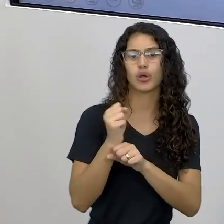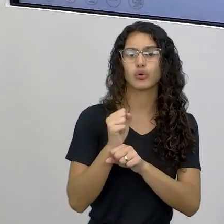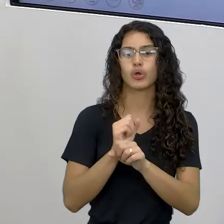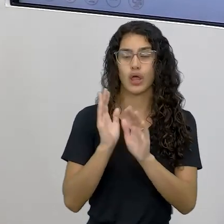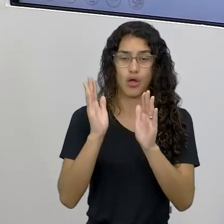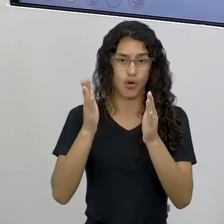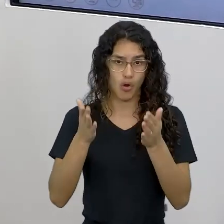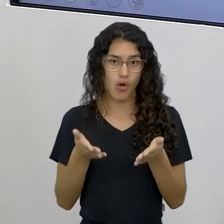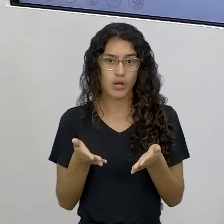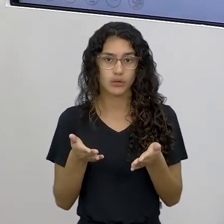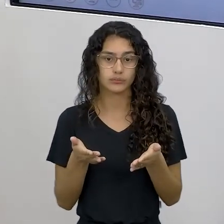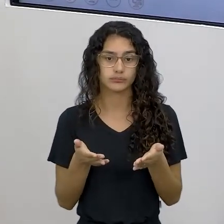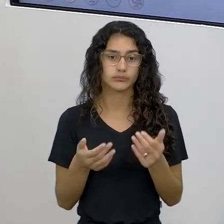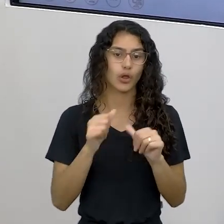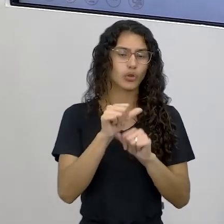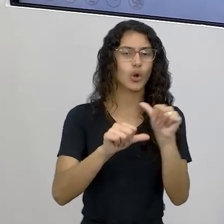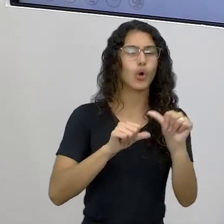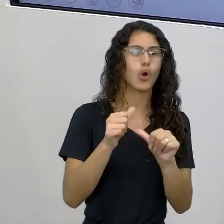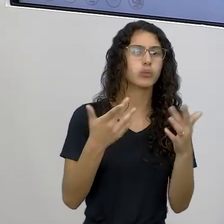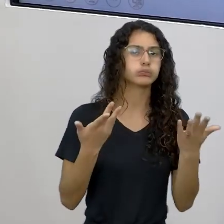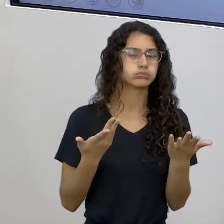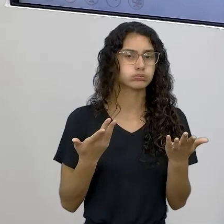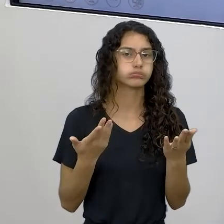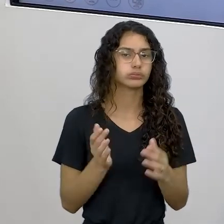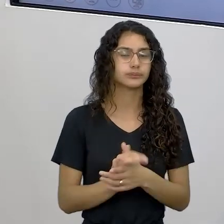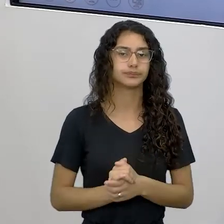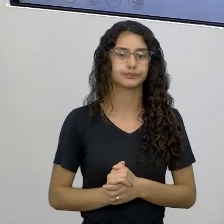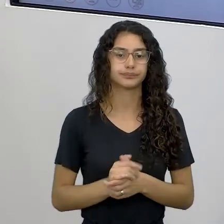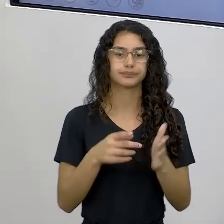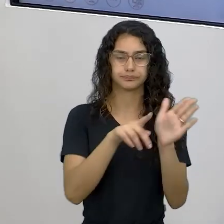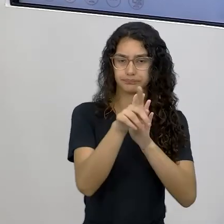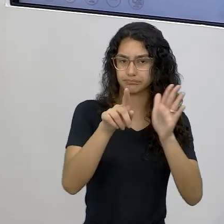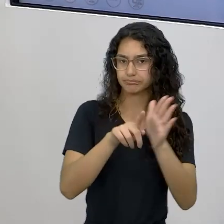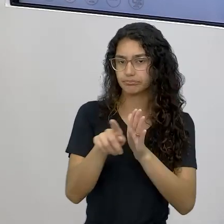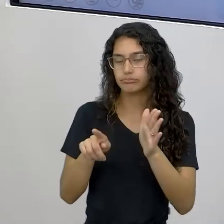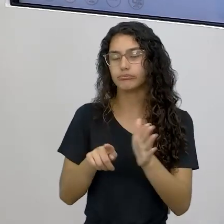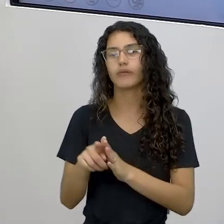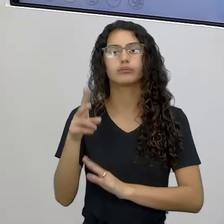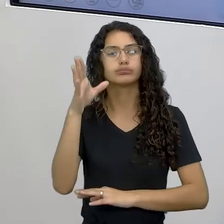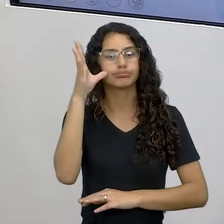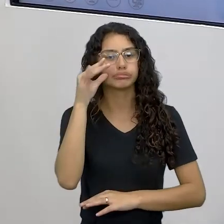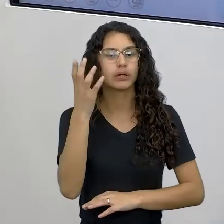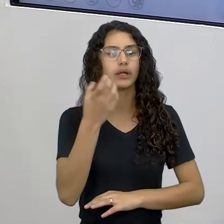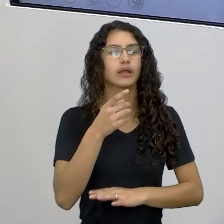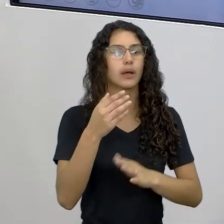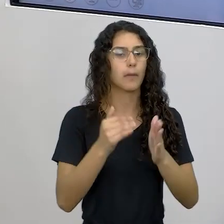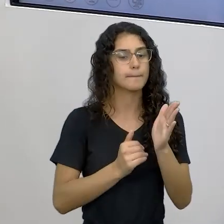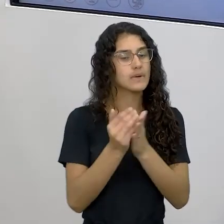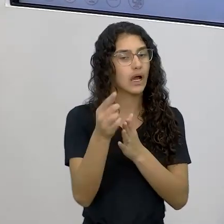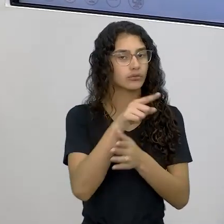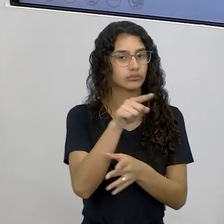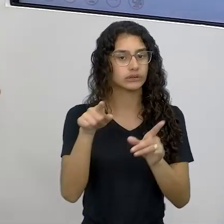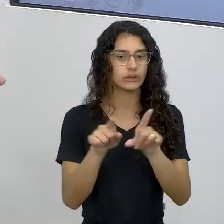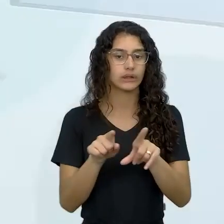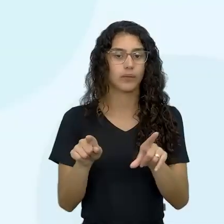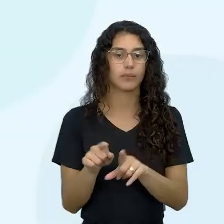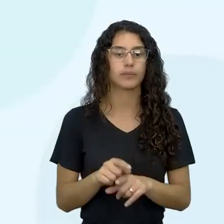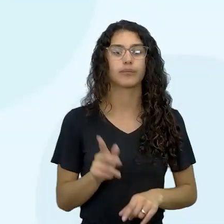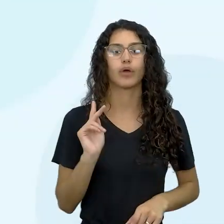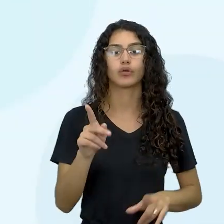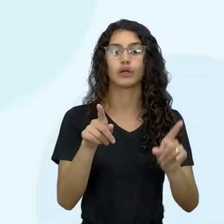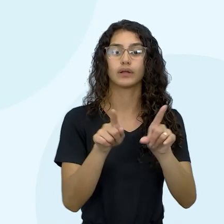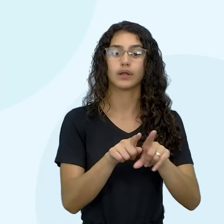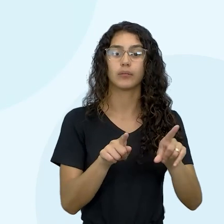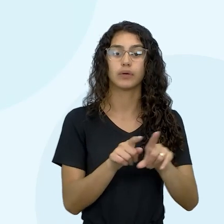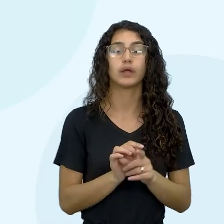e agora mudou alguma coisa ou não? Esses questionamentos e essa curiosidade eu queria que partisse de vocês. Continuando